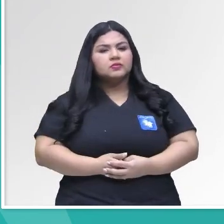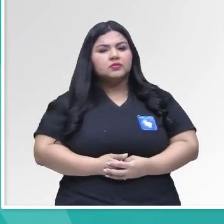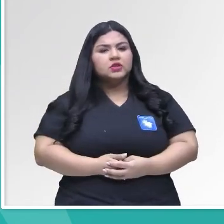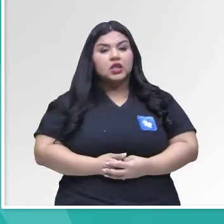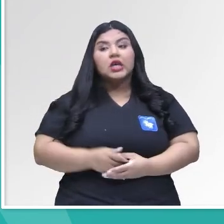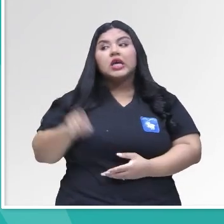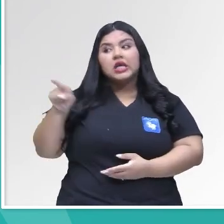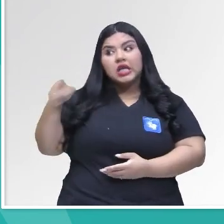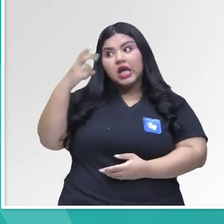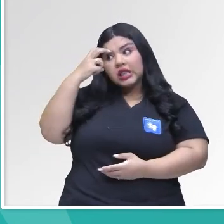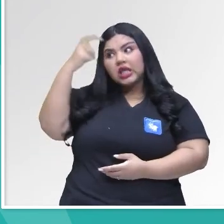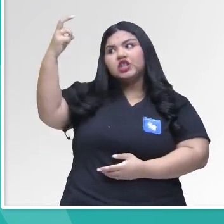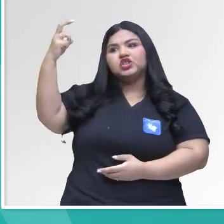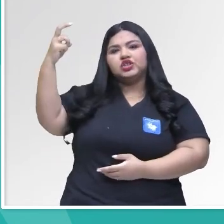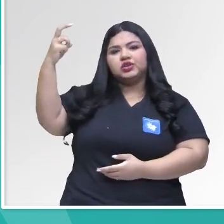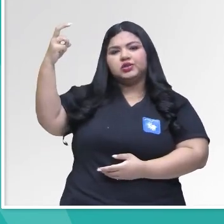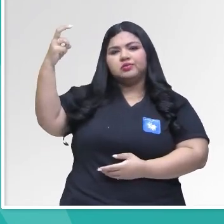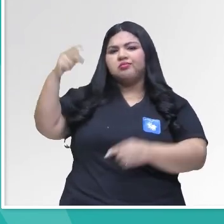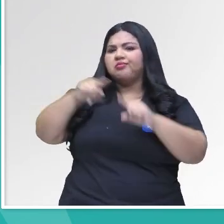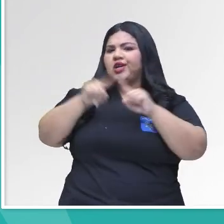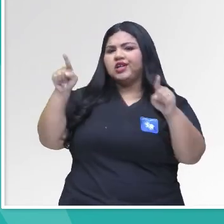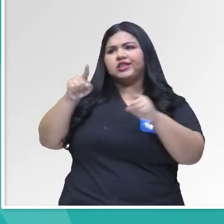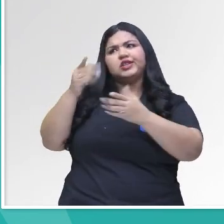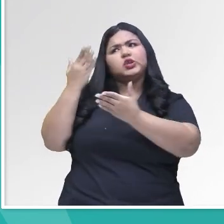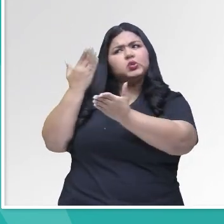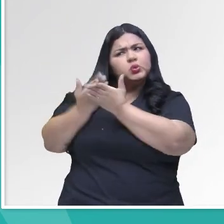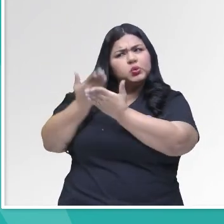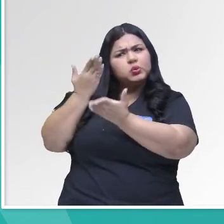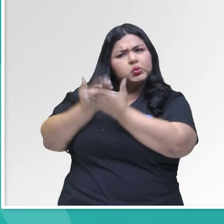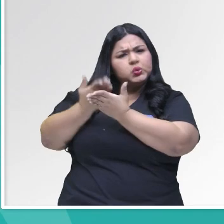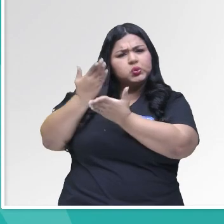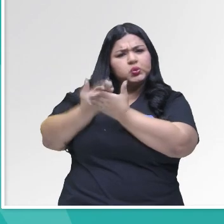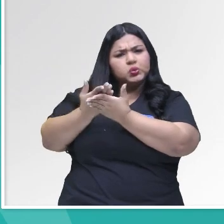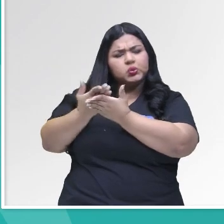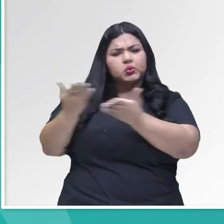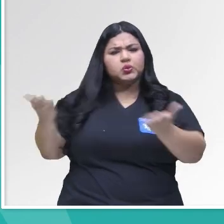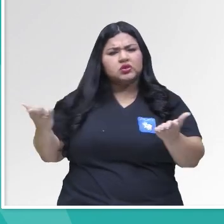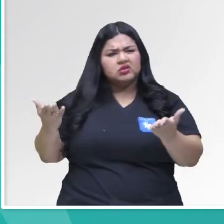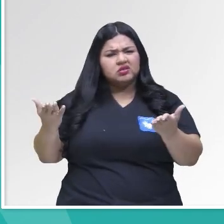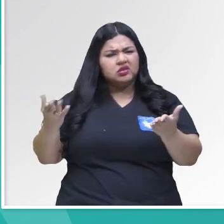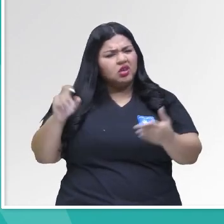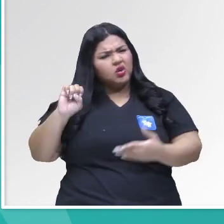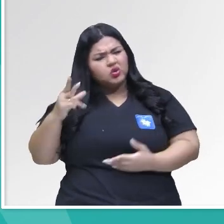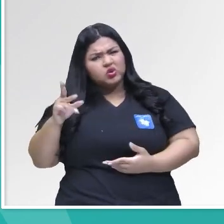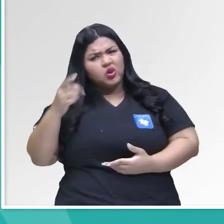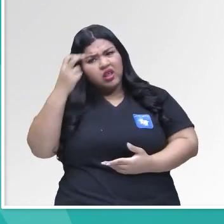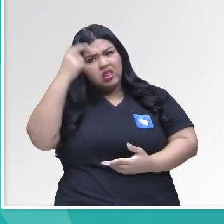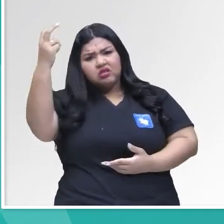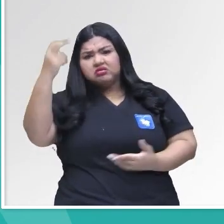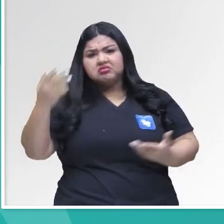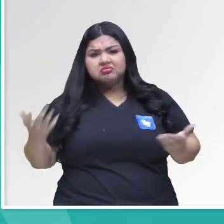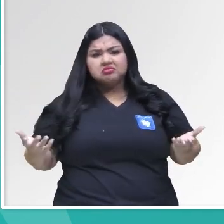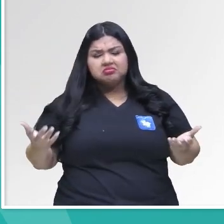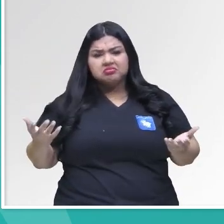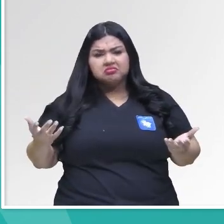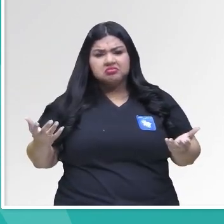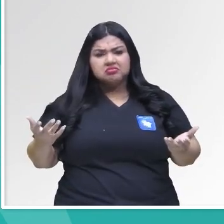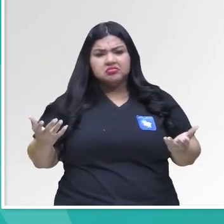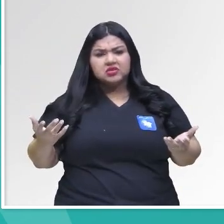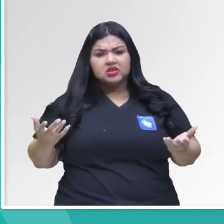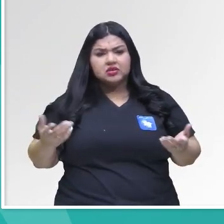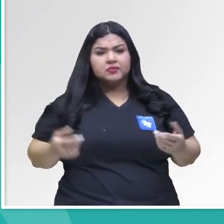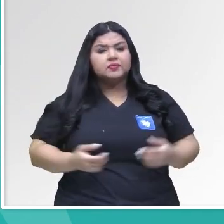é inteligente, mas estuda muito? Ou ele é só inteligente? Eu